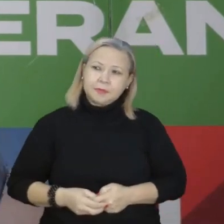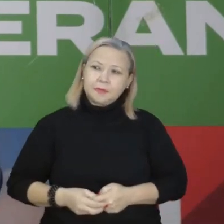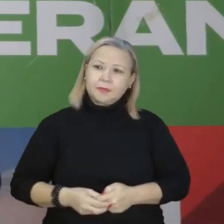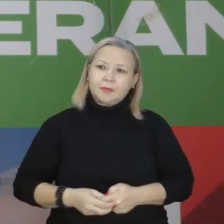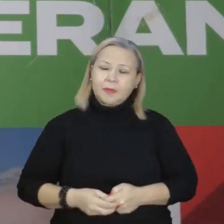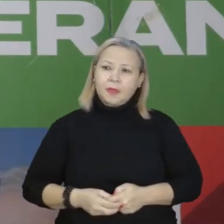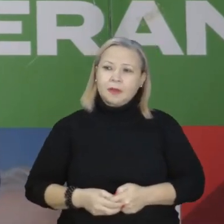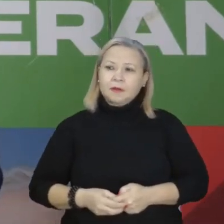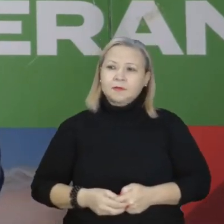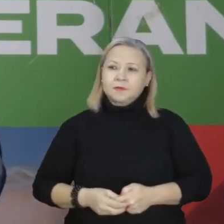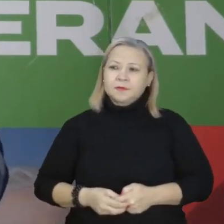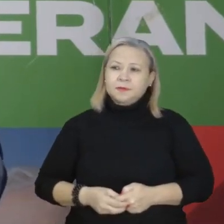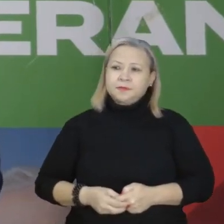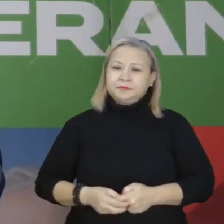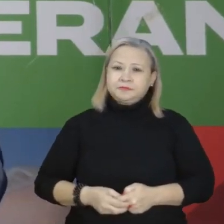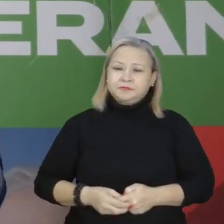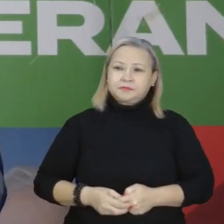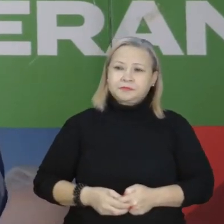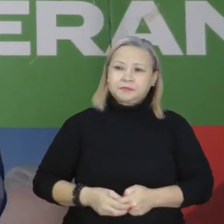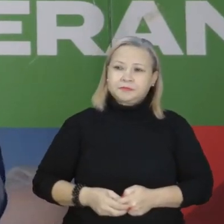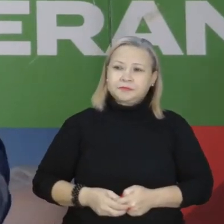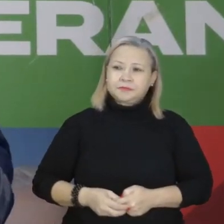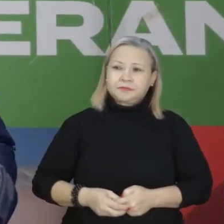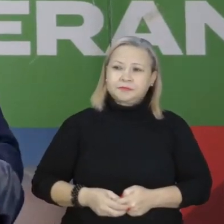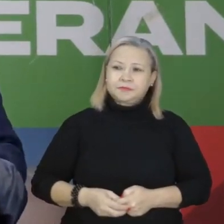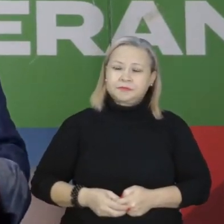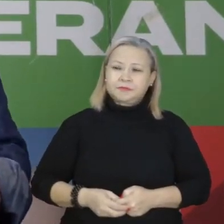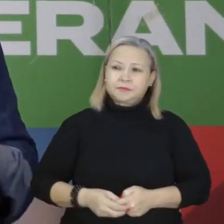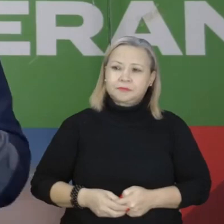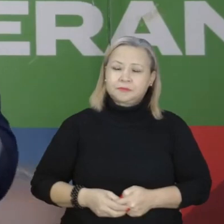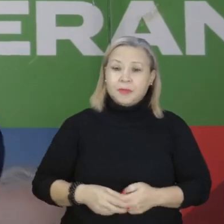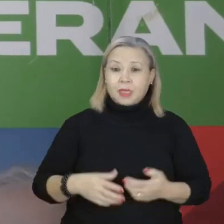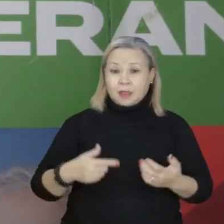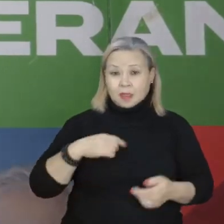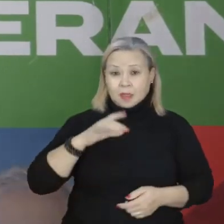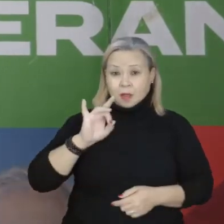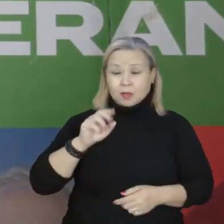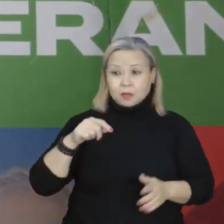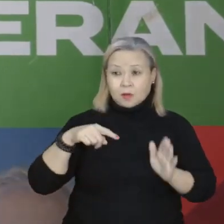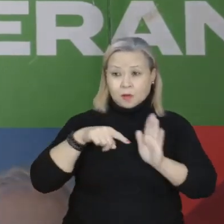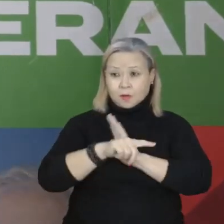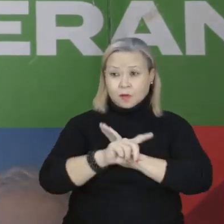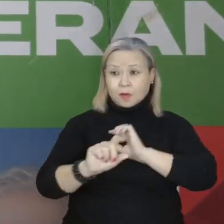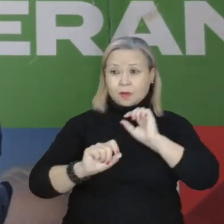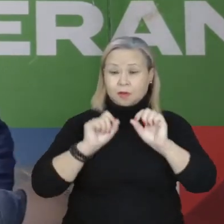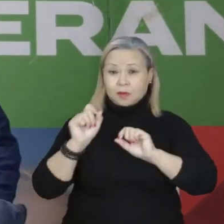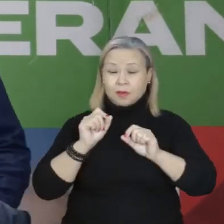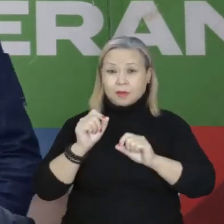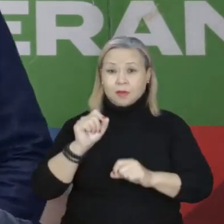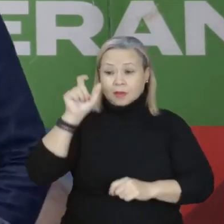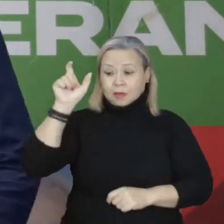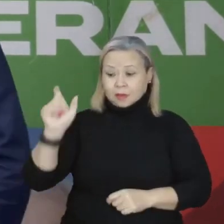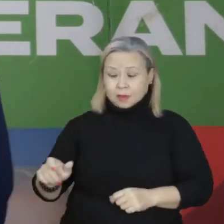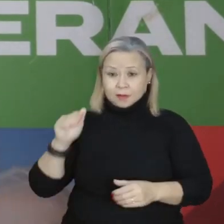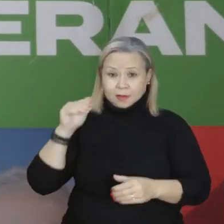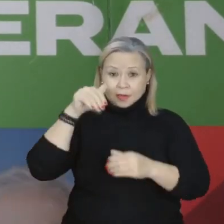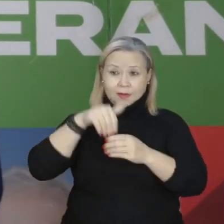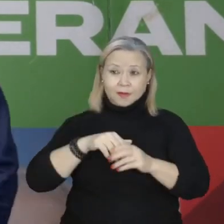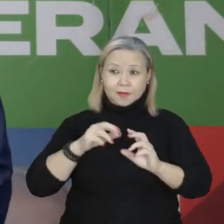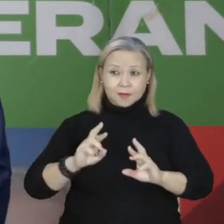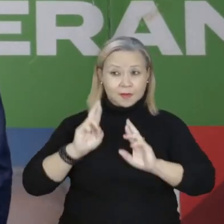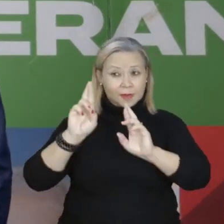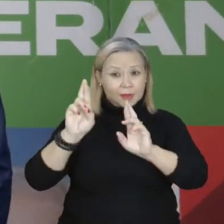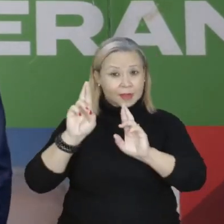Eu espero, eu espero. Eu só não vou perguntar em quem que você vota, mas eu espero que eu possa